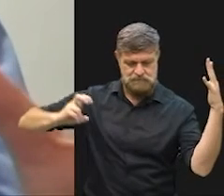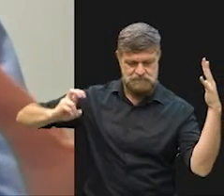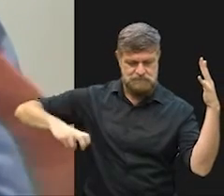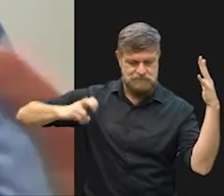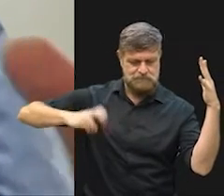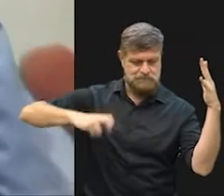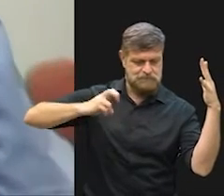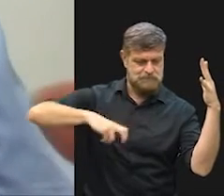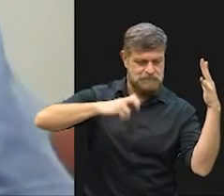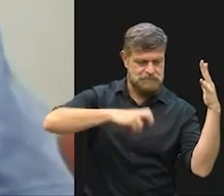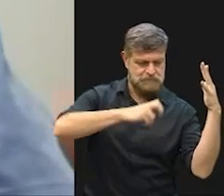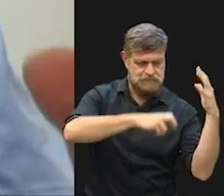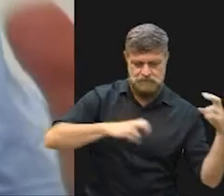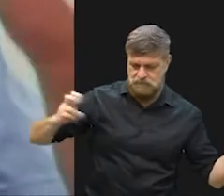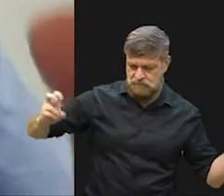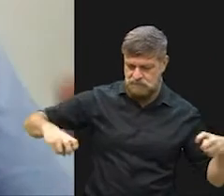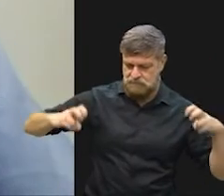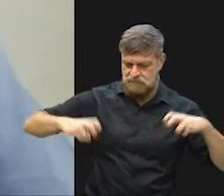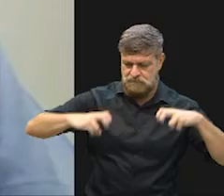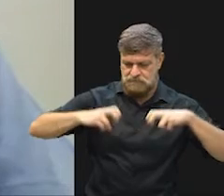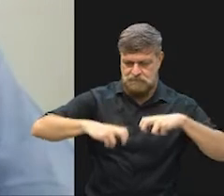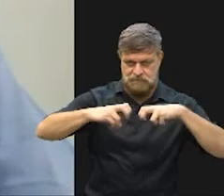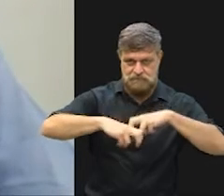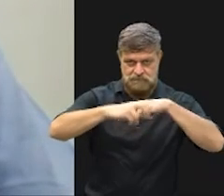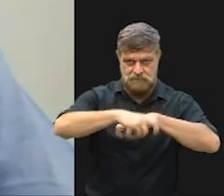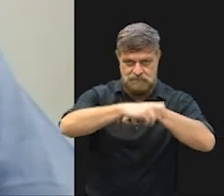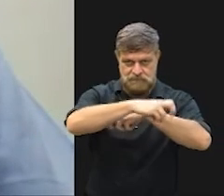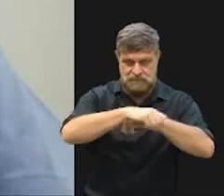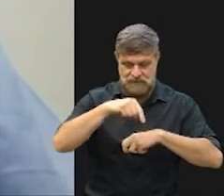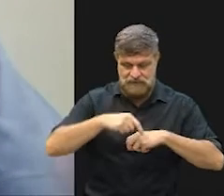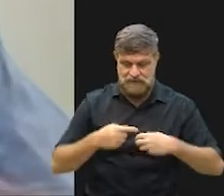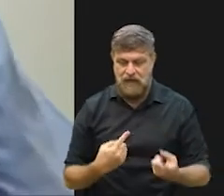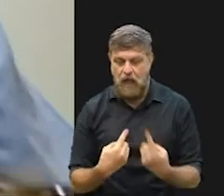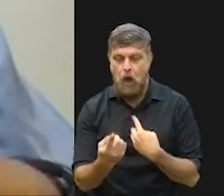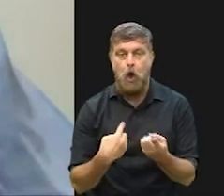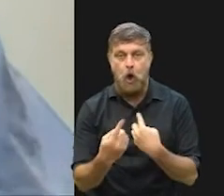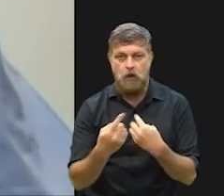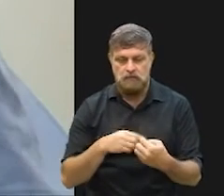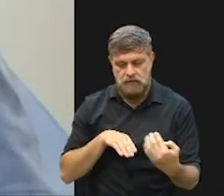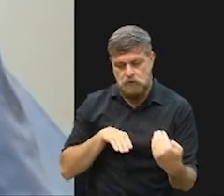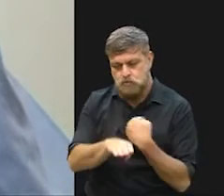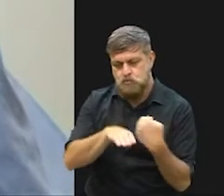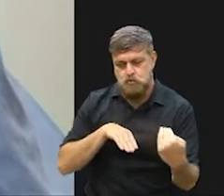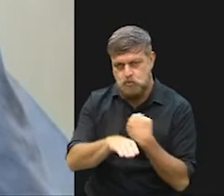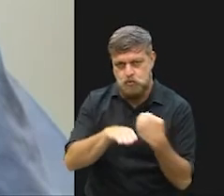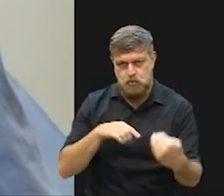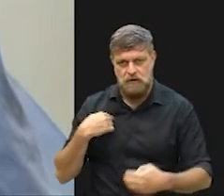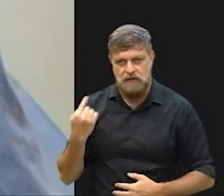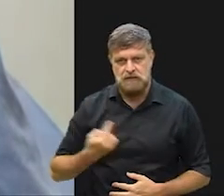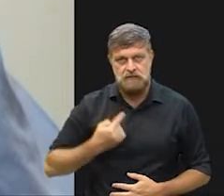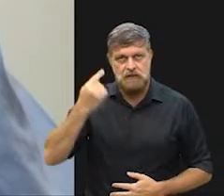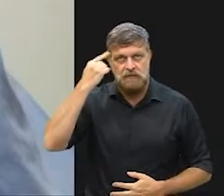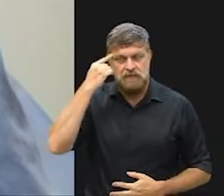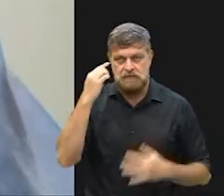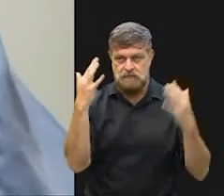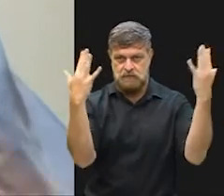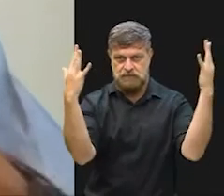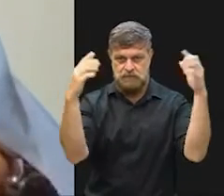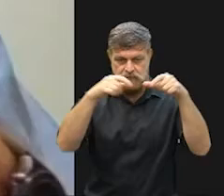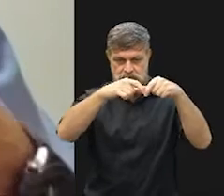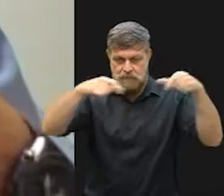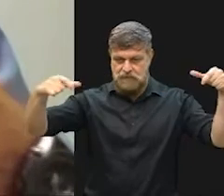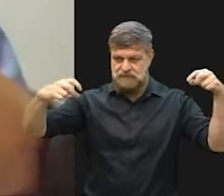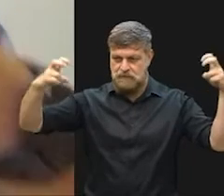Então, esses corredores de mata, eles vão encontrar rodovias. Então, a gente já está trabalhando com alguns passadores de fauna.